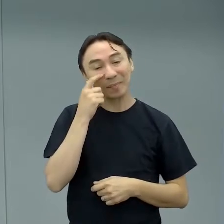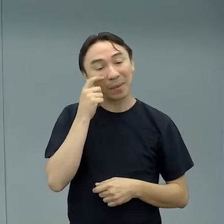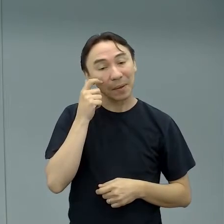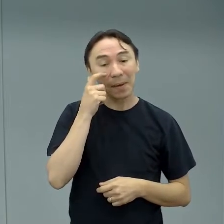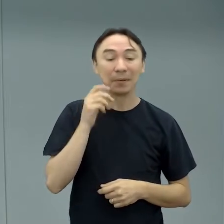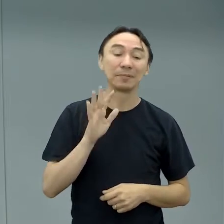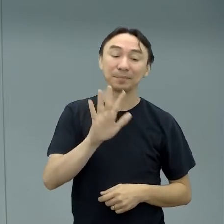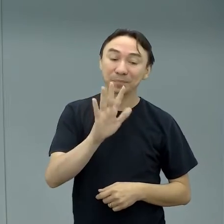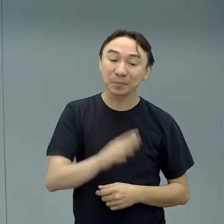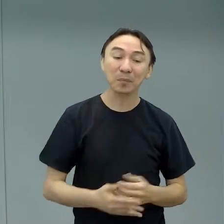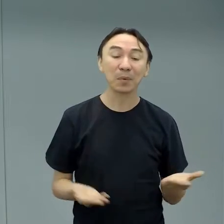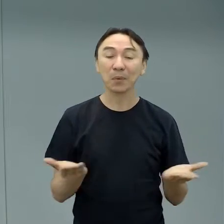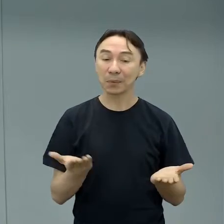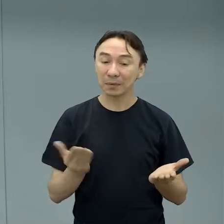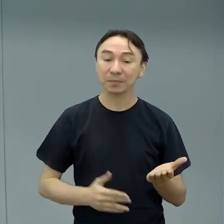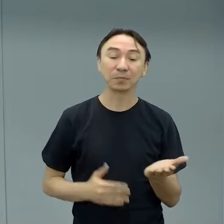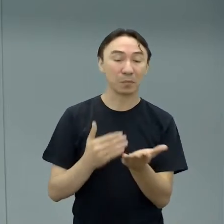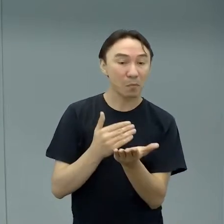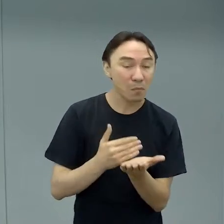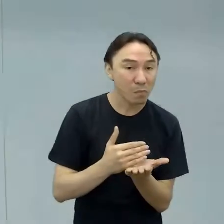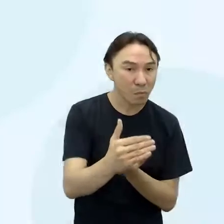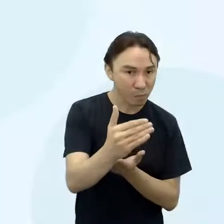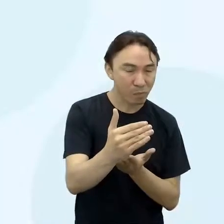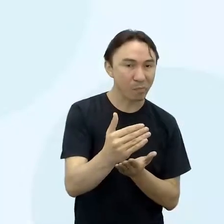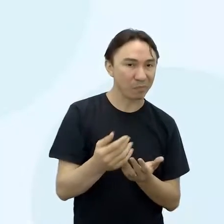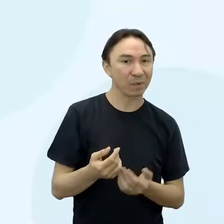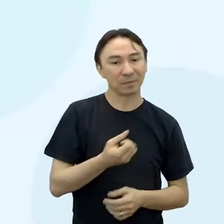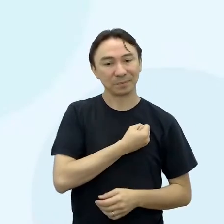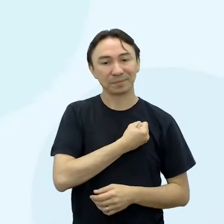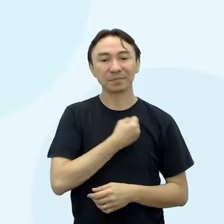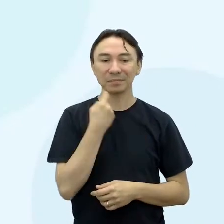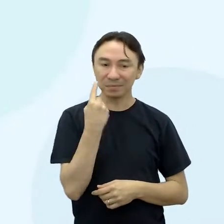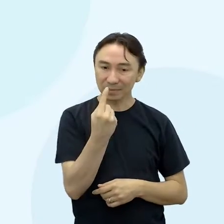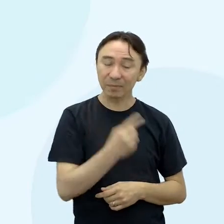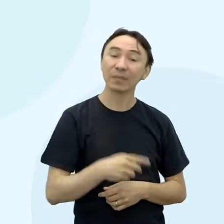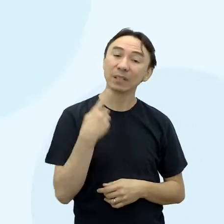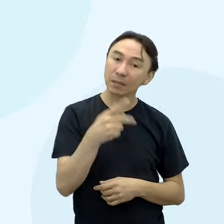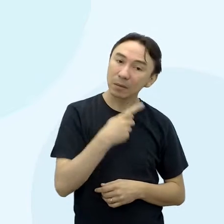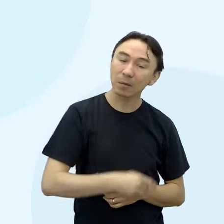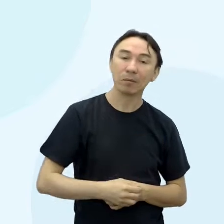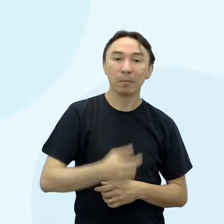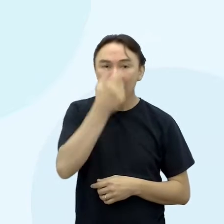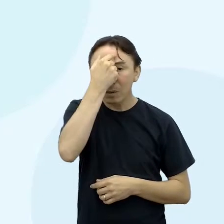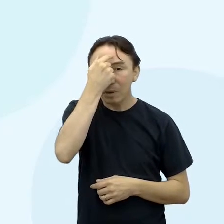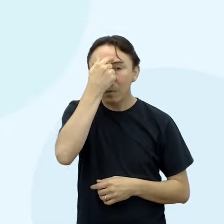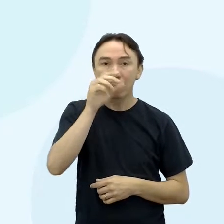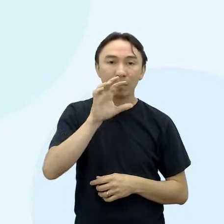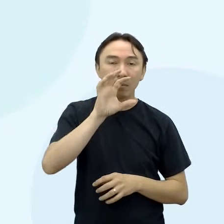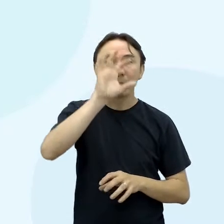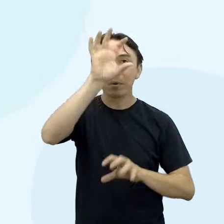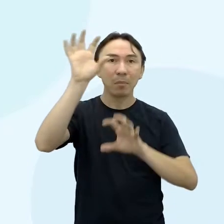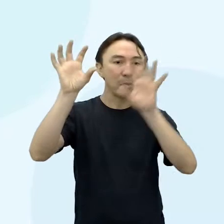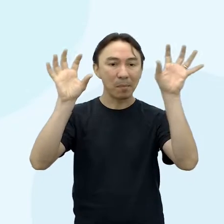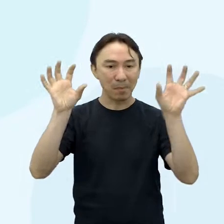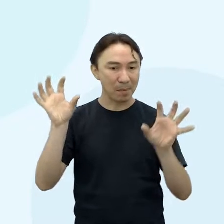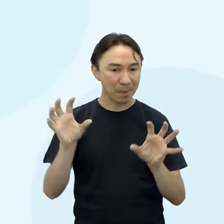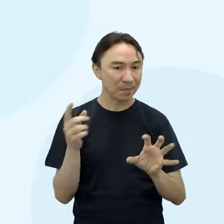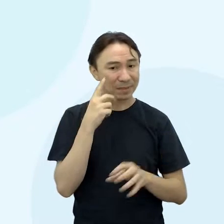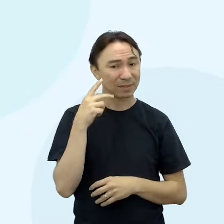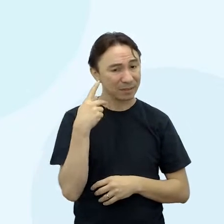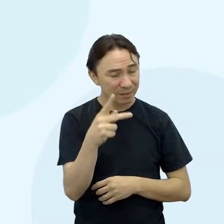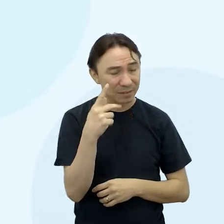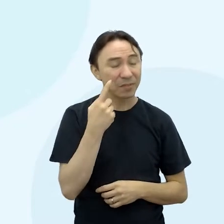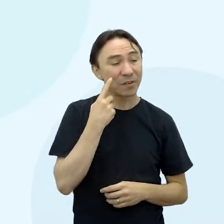Introdução, parte 1. Continue ampliando seu mapa mental, realizando os mais diversos registros acerca da elaboração e da construção